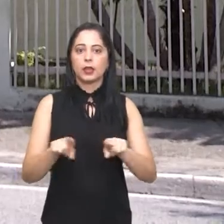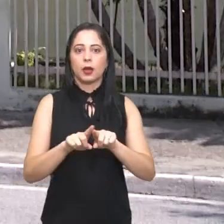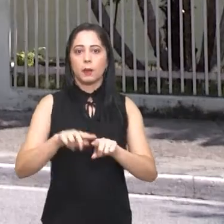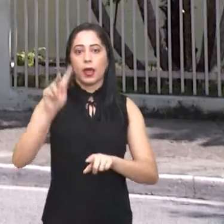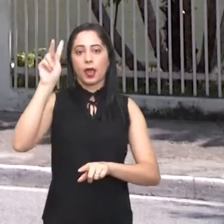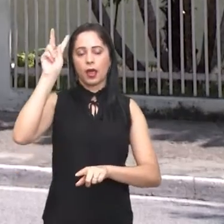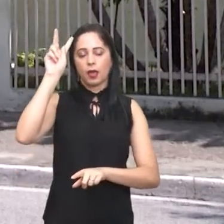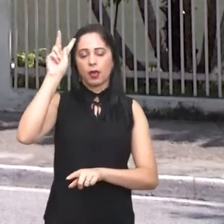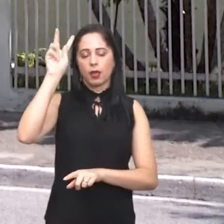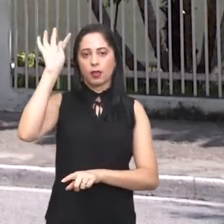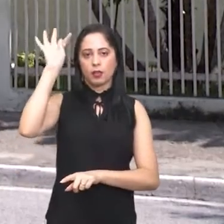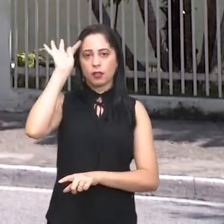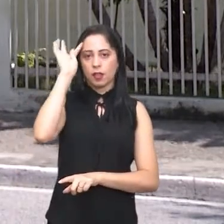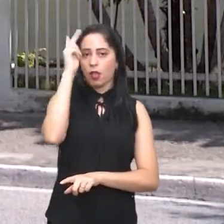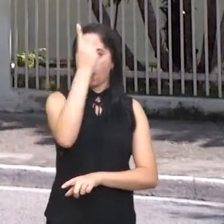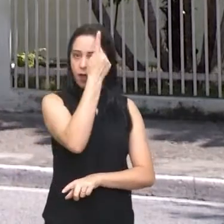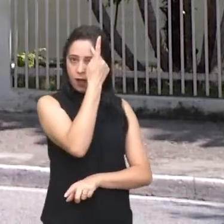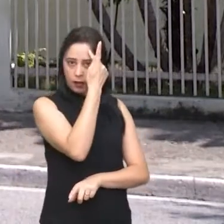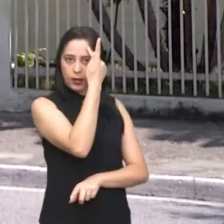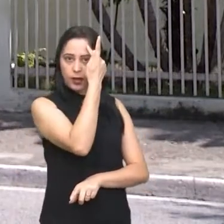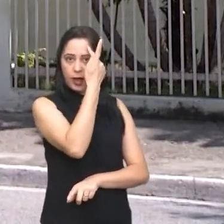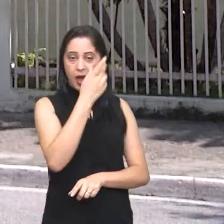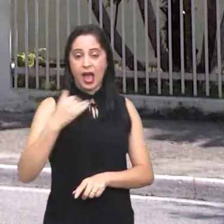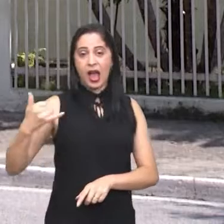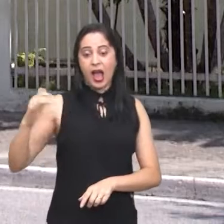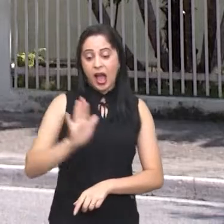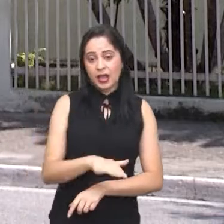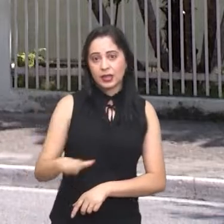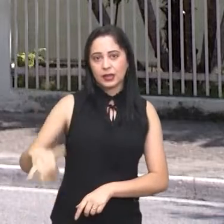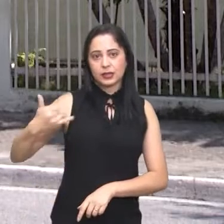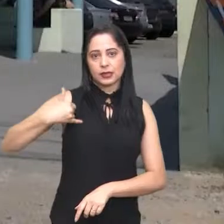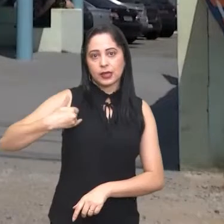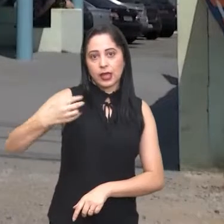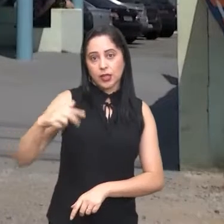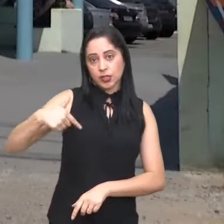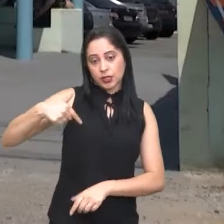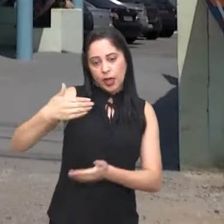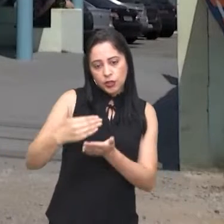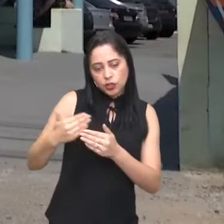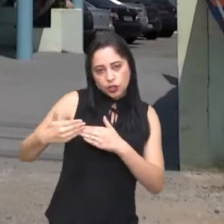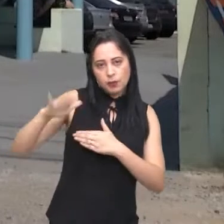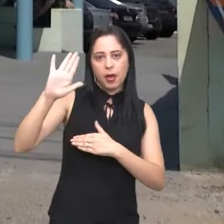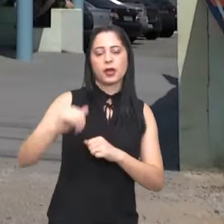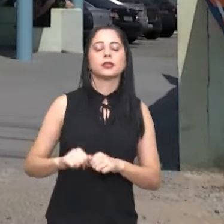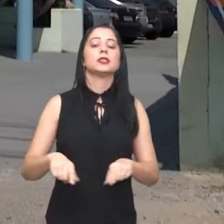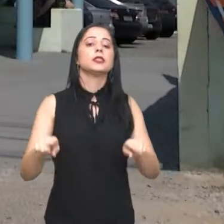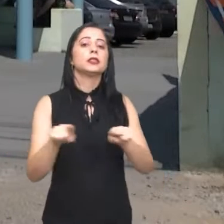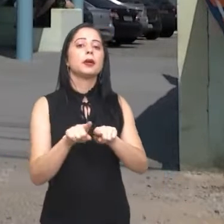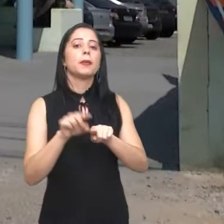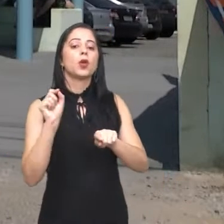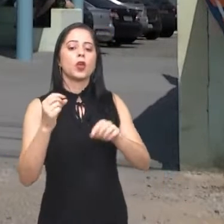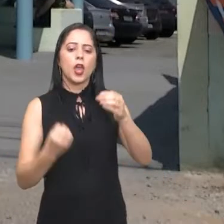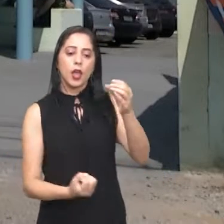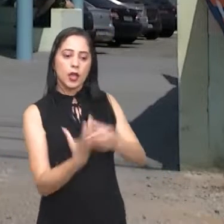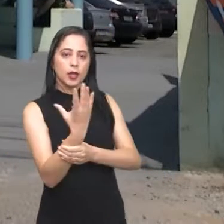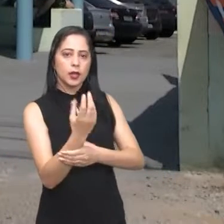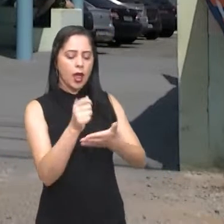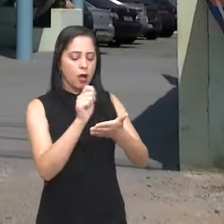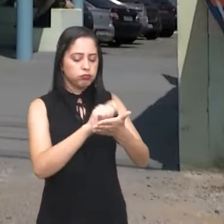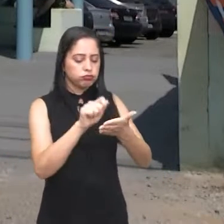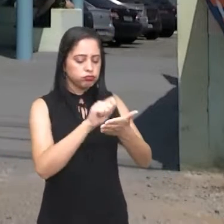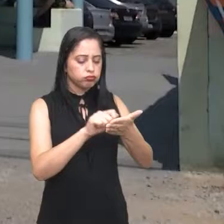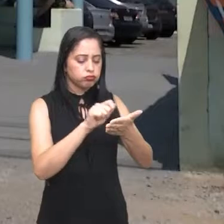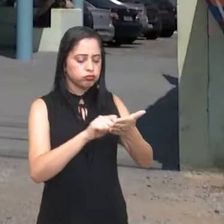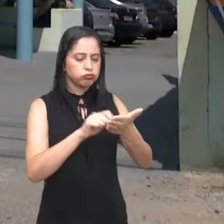déficit de atenção e hiperatividade em crianças a partir dos 7 anos. A matéria também prevê criar um cadastro único